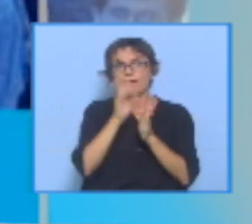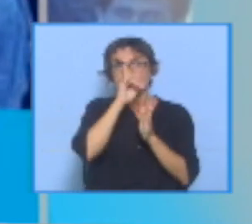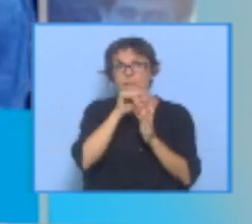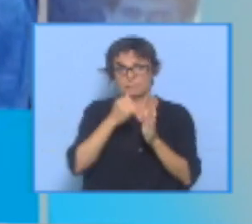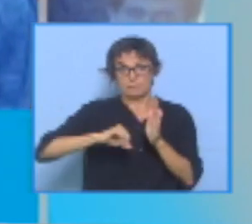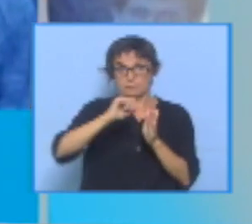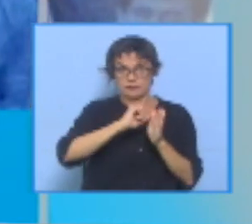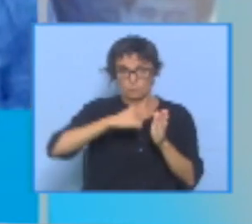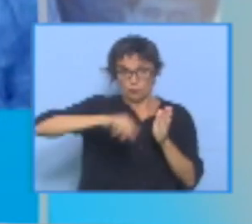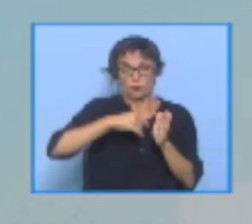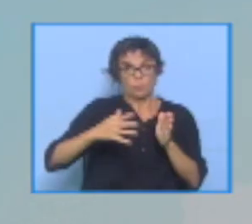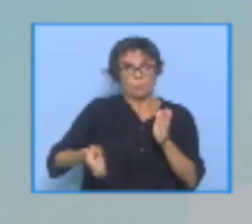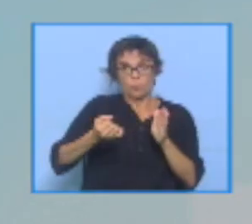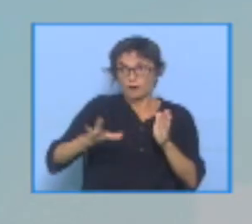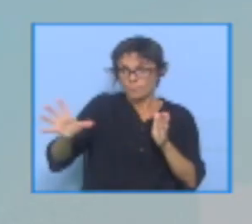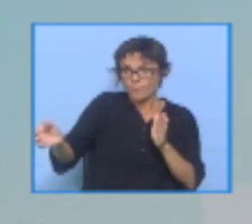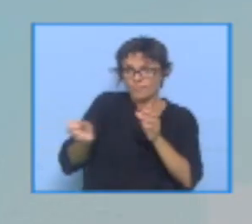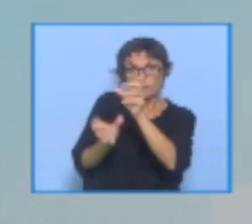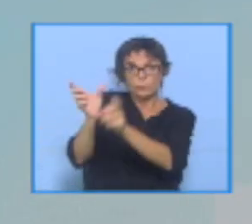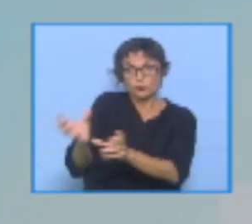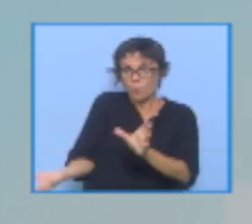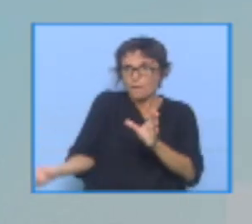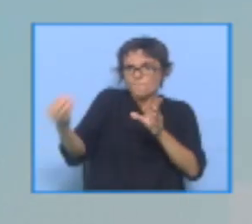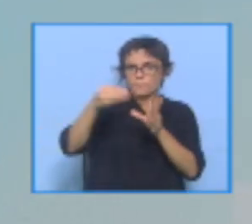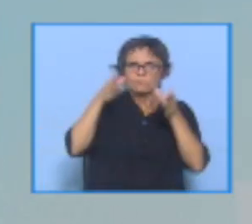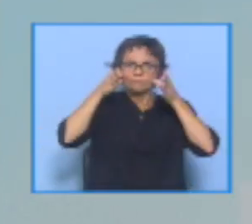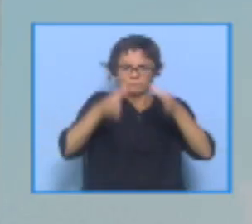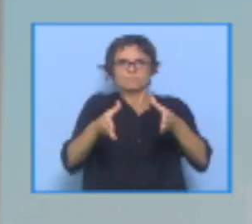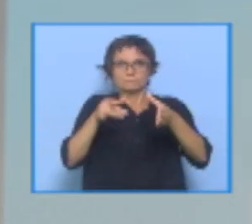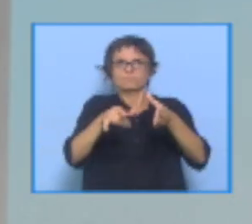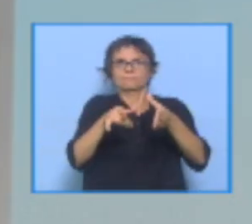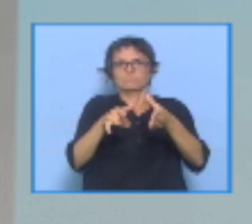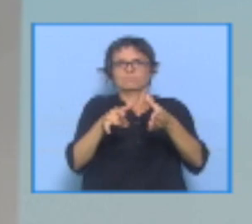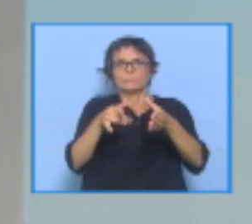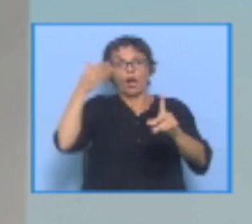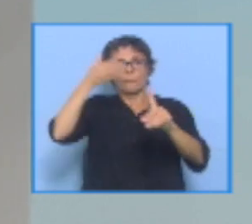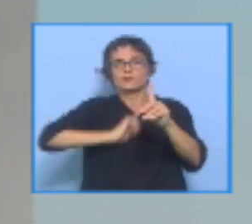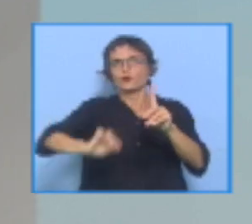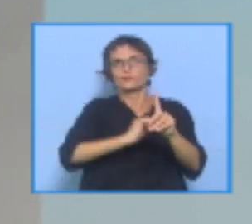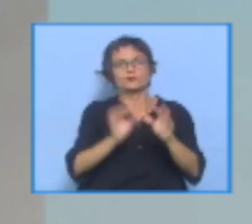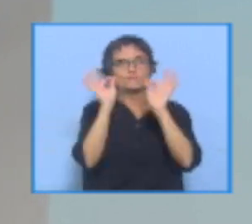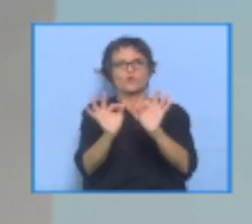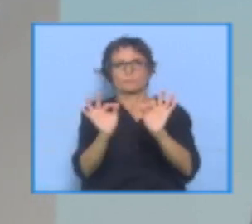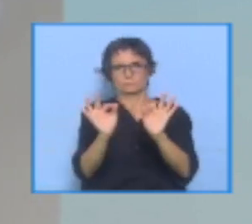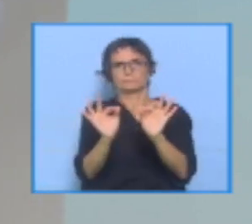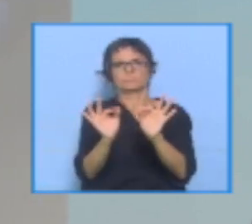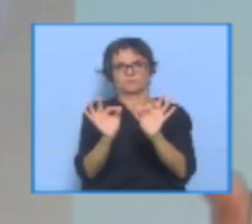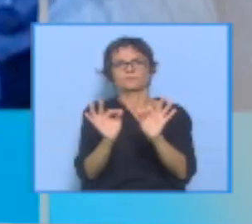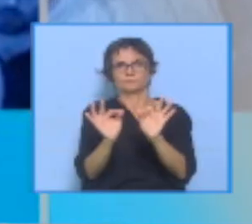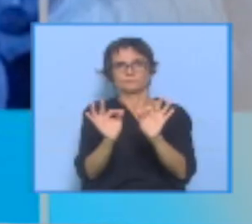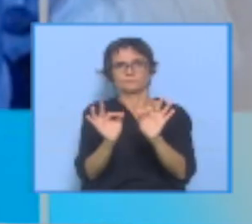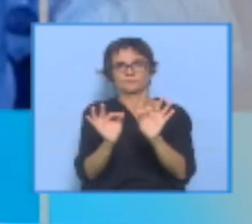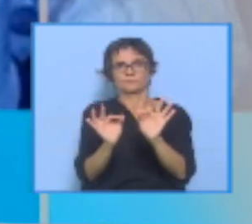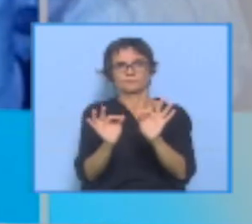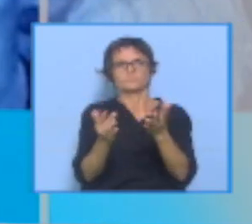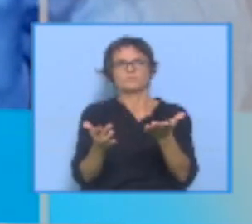a própria comunidade redescobre-se ela própria. E cumprimos a nossa missão enquanto Igreja. Outra coisa também importante, porque às vezes estamos muito